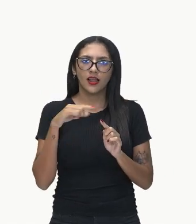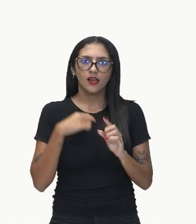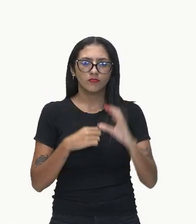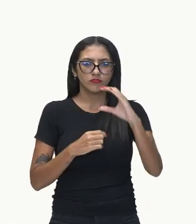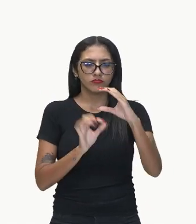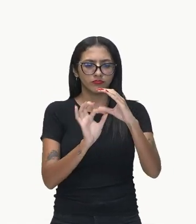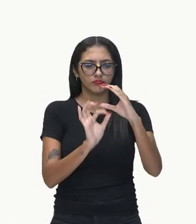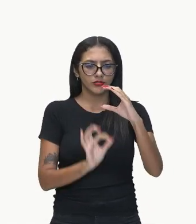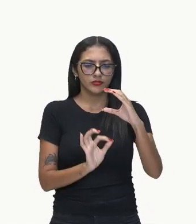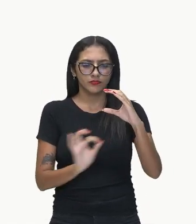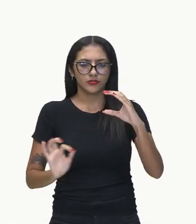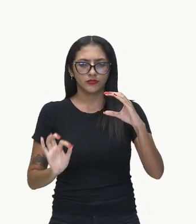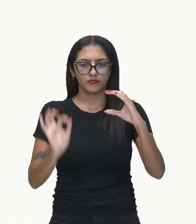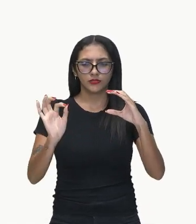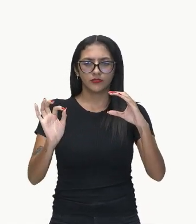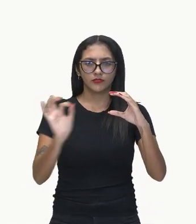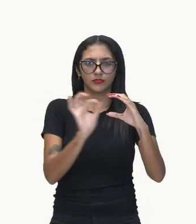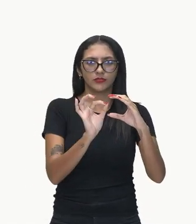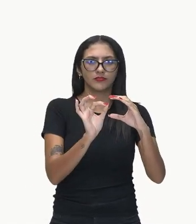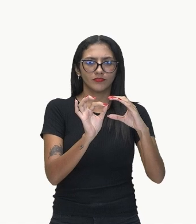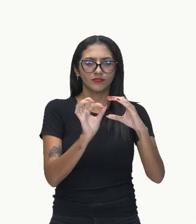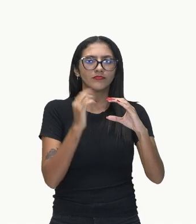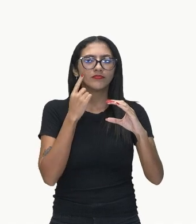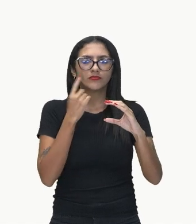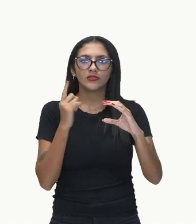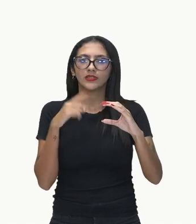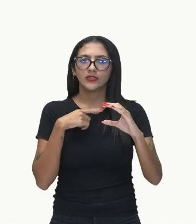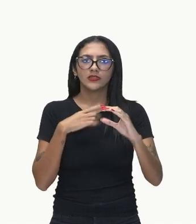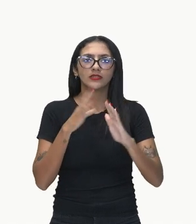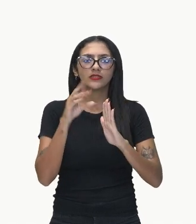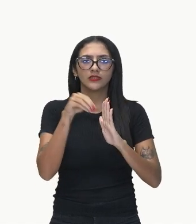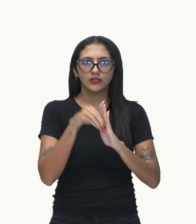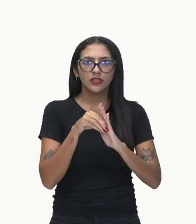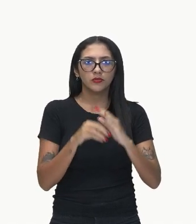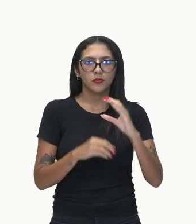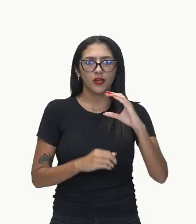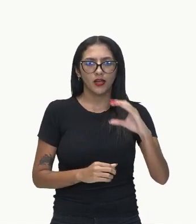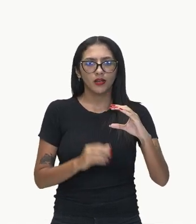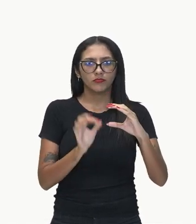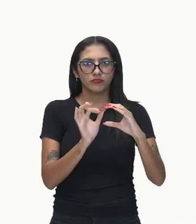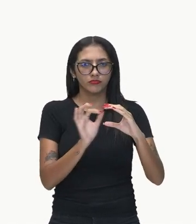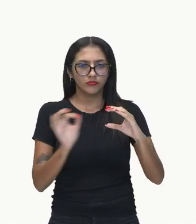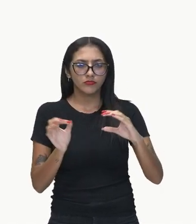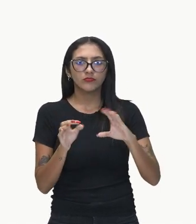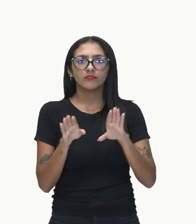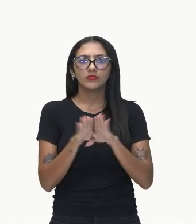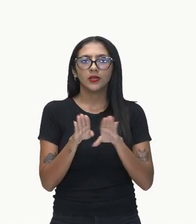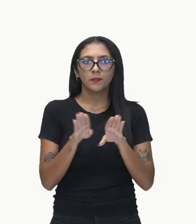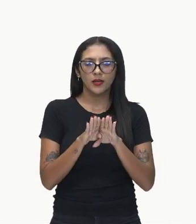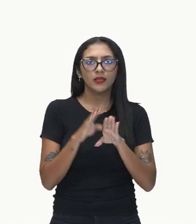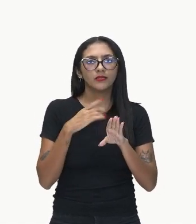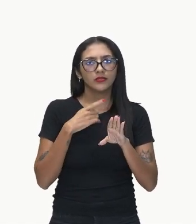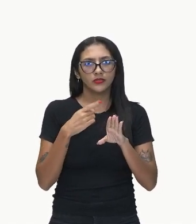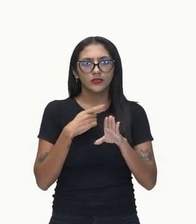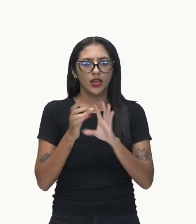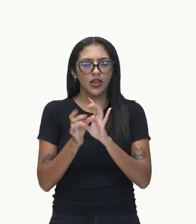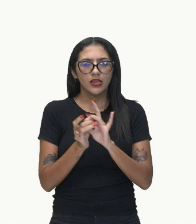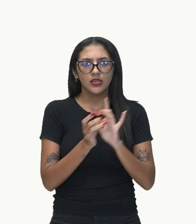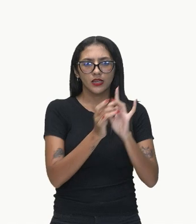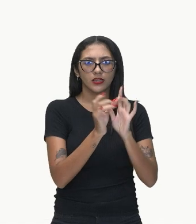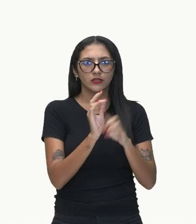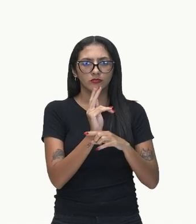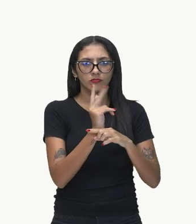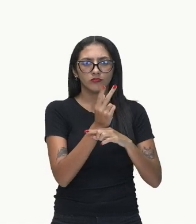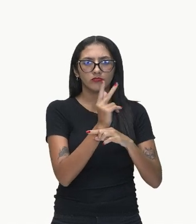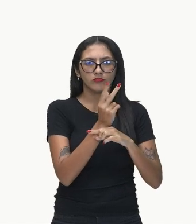cadeia carbônica. Aí existem carbonos, aqui existem os hidrogênios. Lembram-se que o